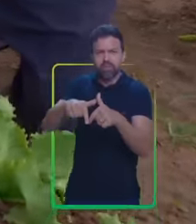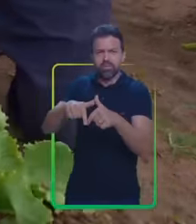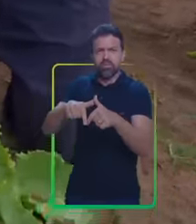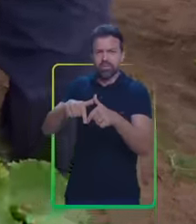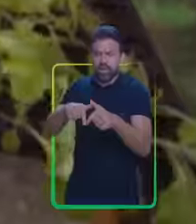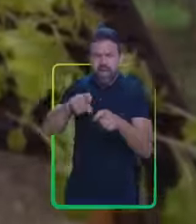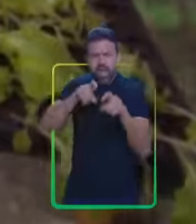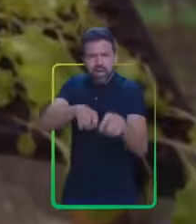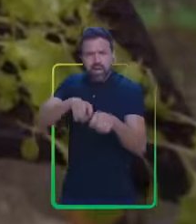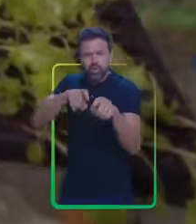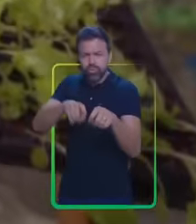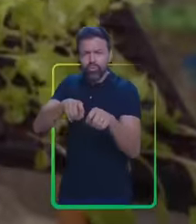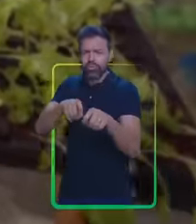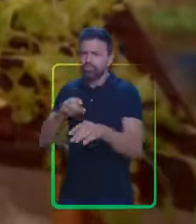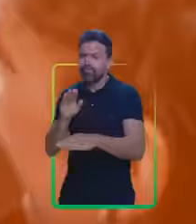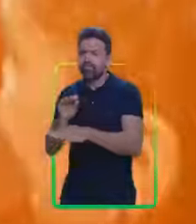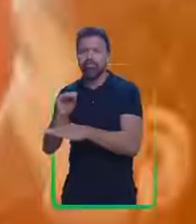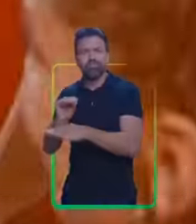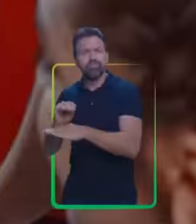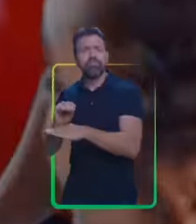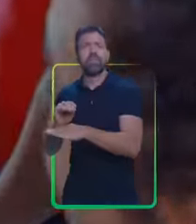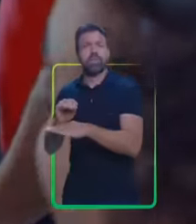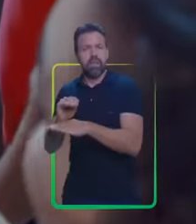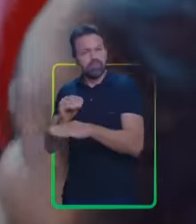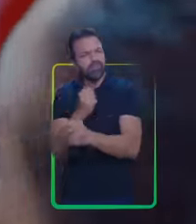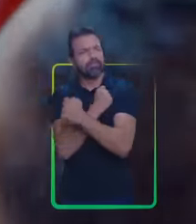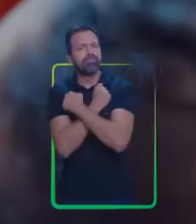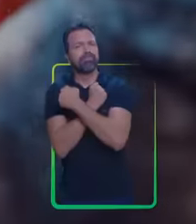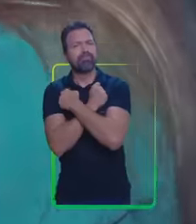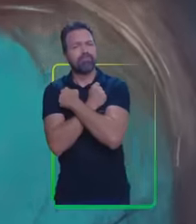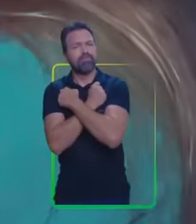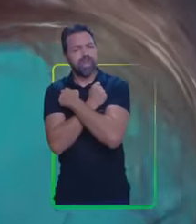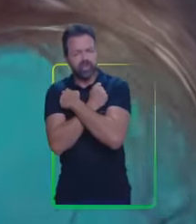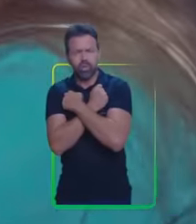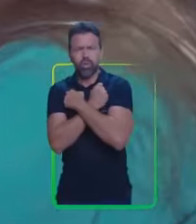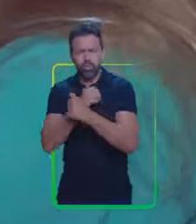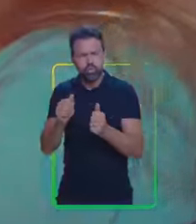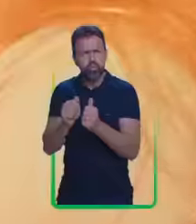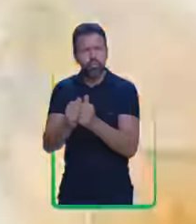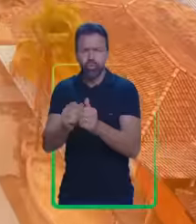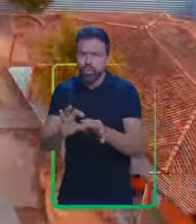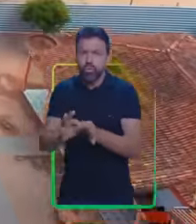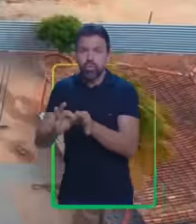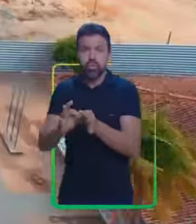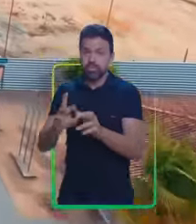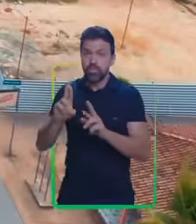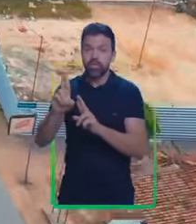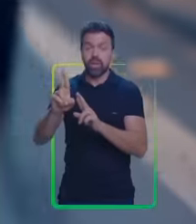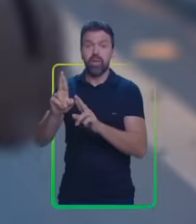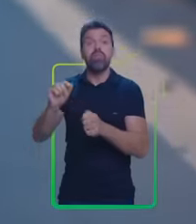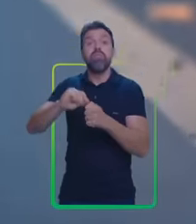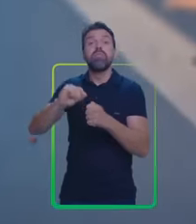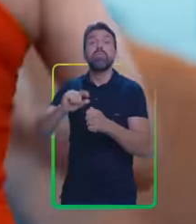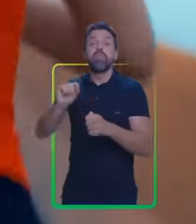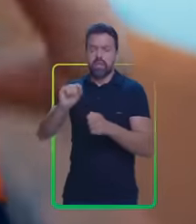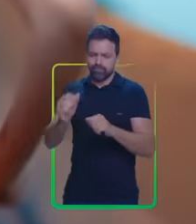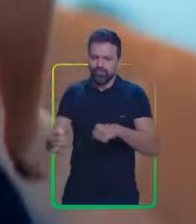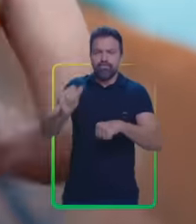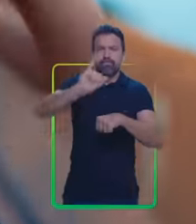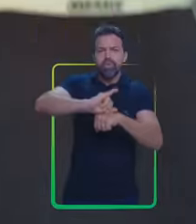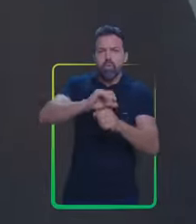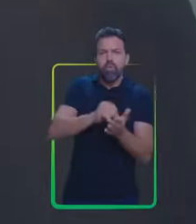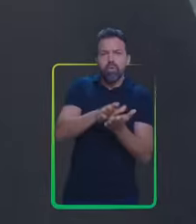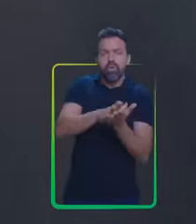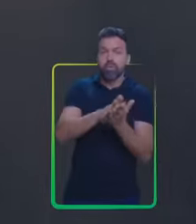colher com quem planta, abraçar a esperança, fazer da nossa capital um espelho